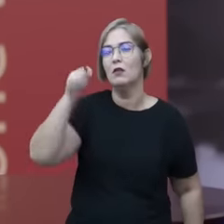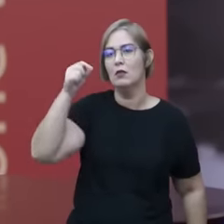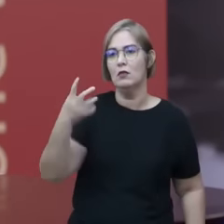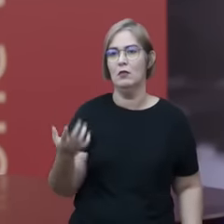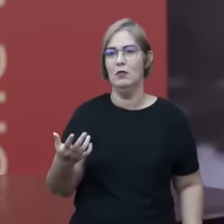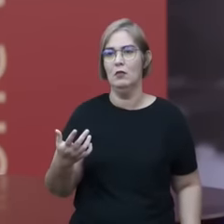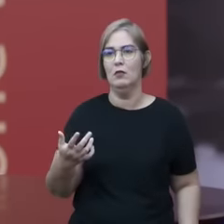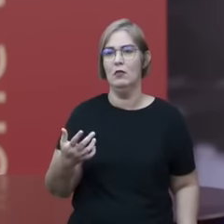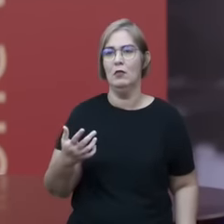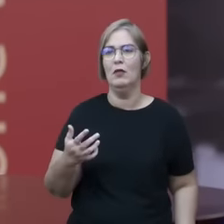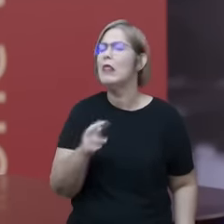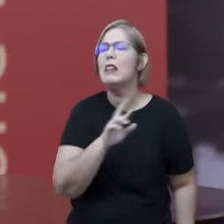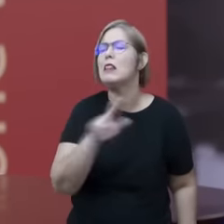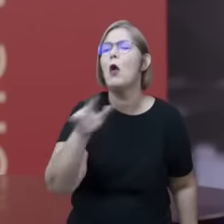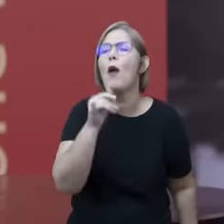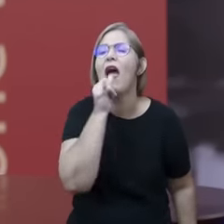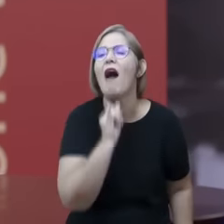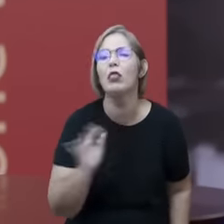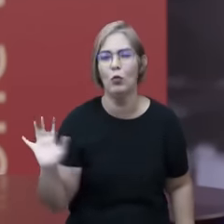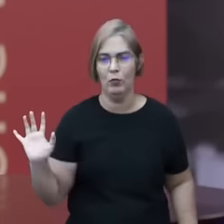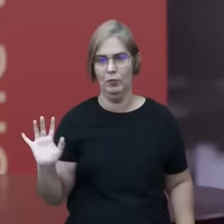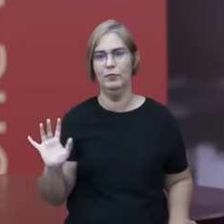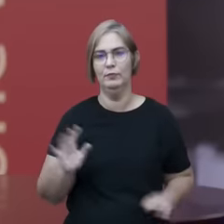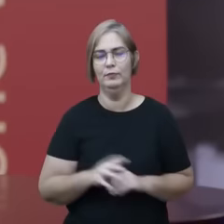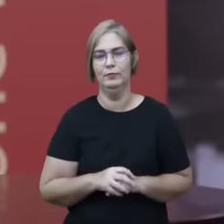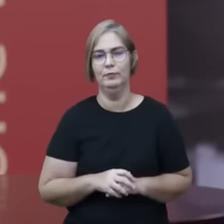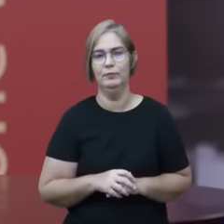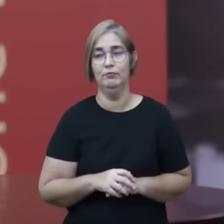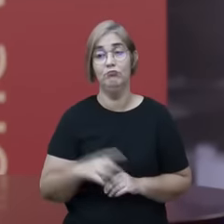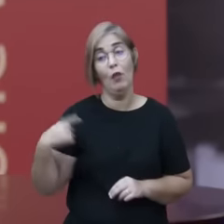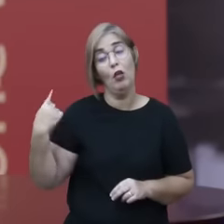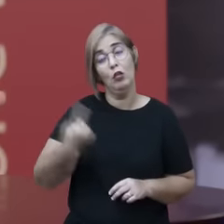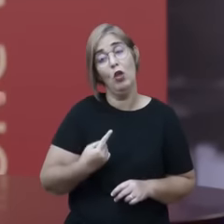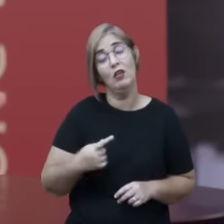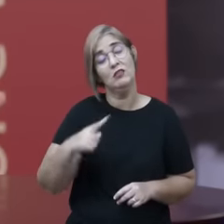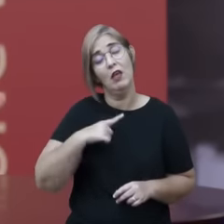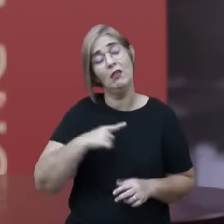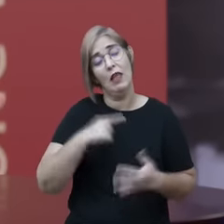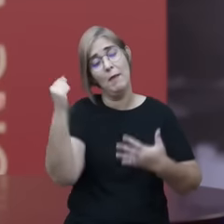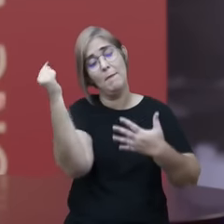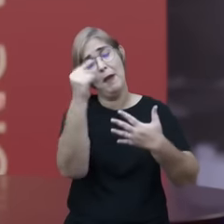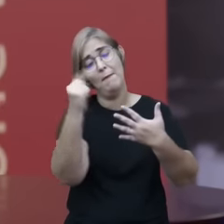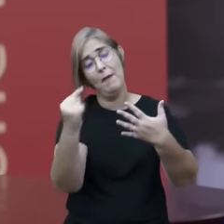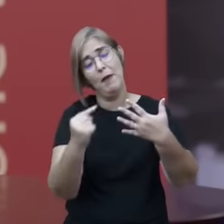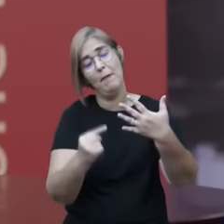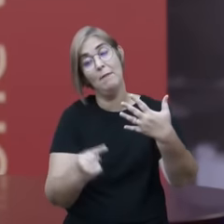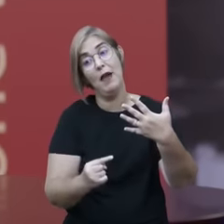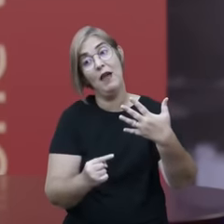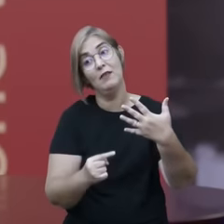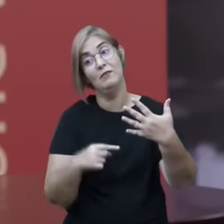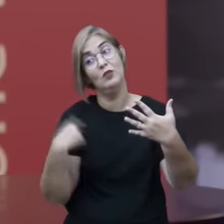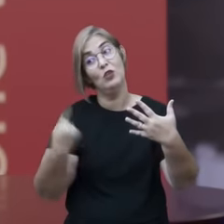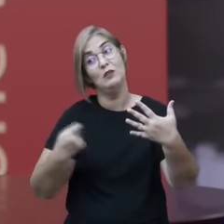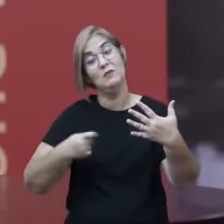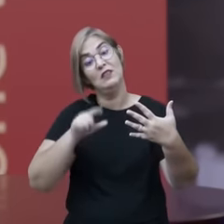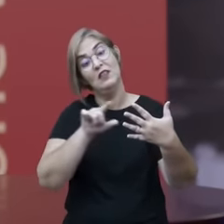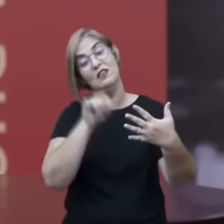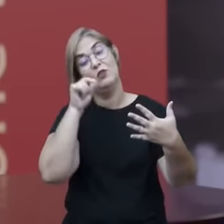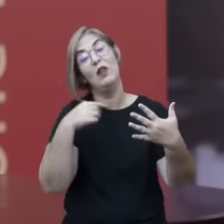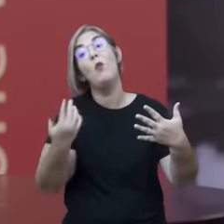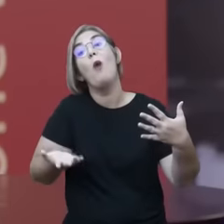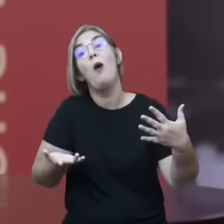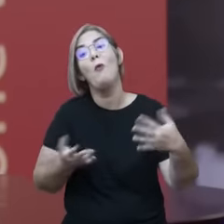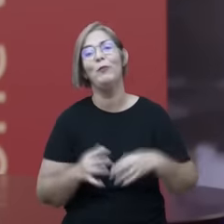dada. A nossa essência é um horizonte aberto de perfis, de situações e de possibilidades. Muito bem.